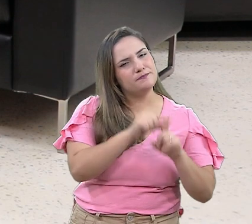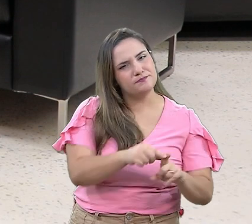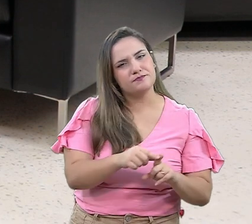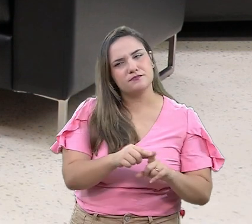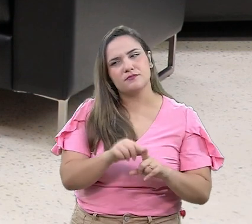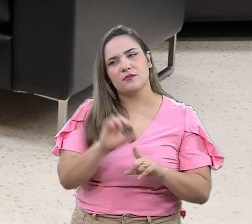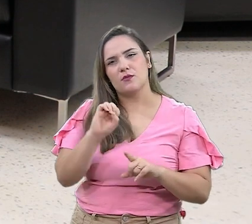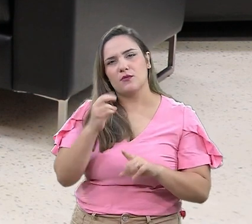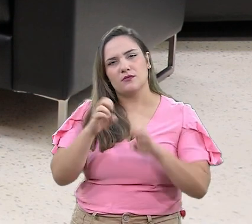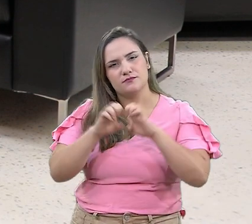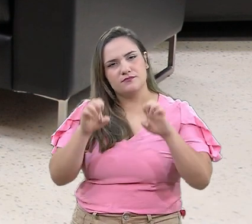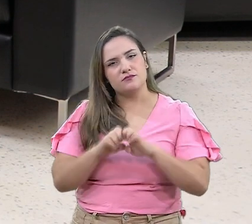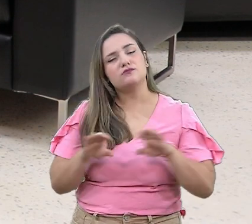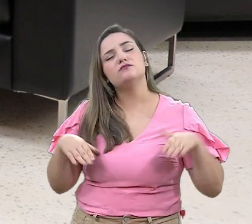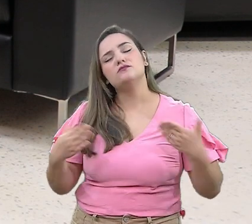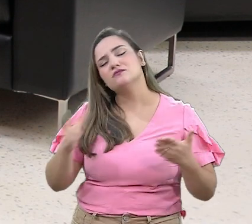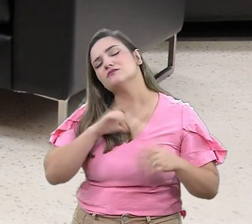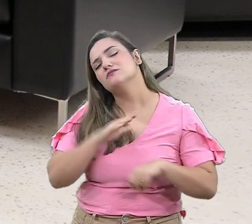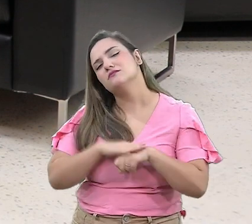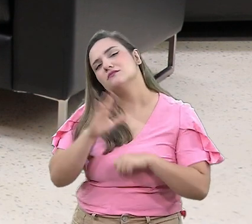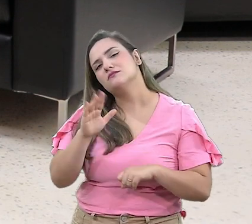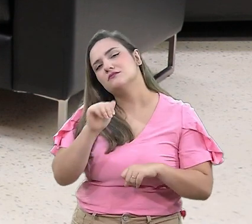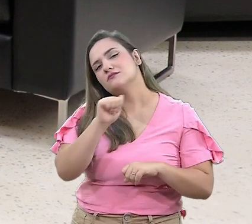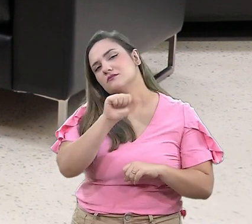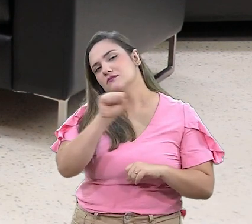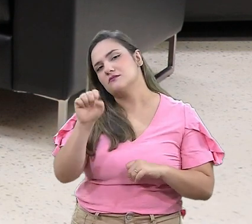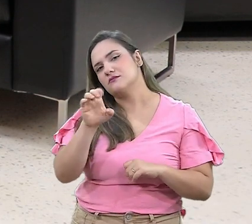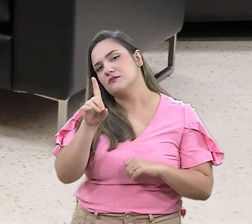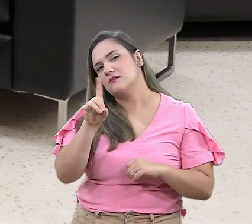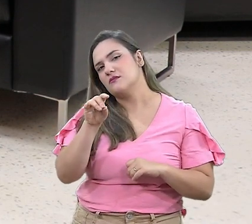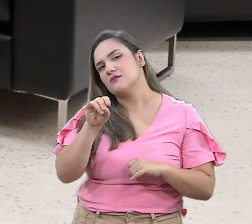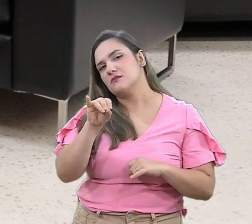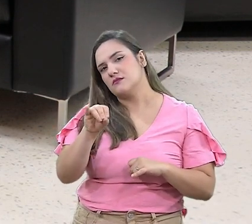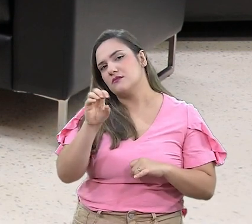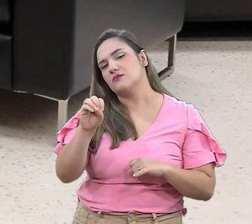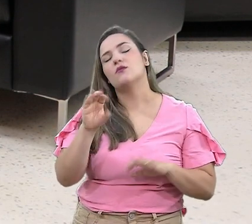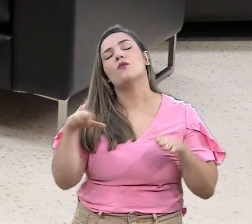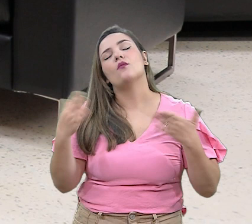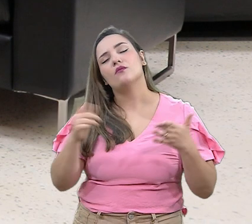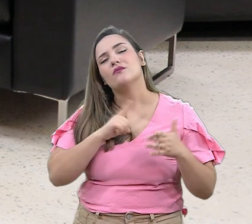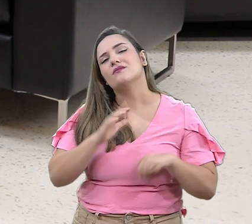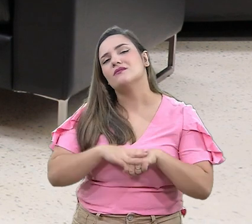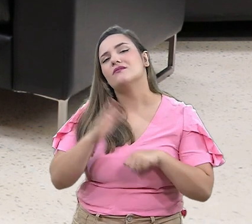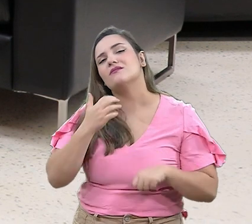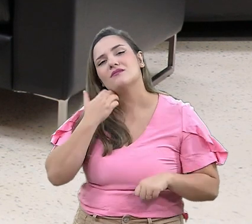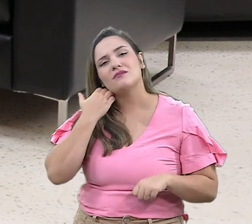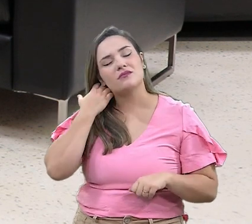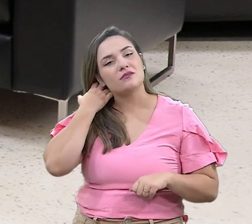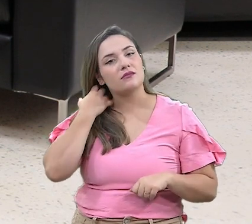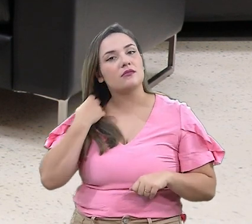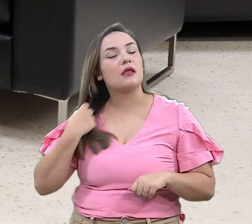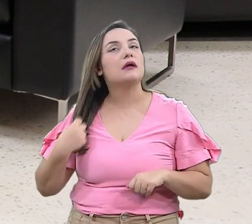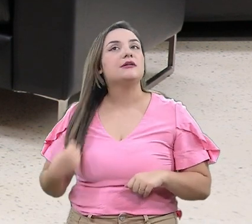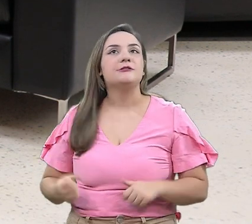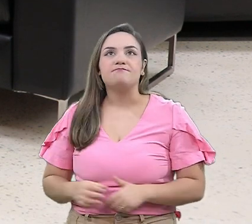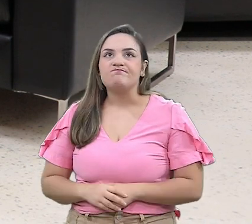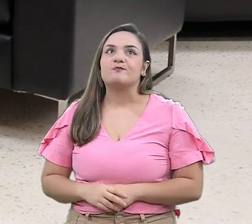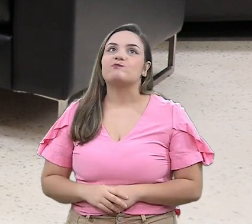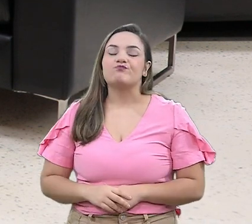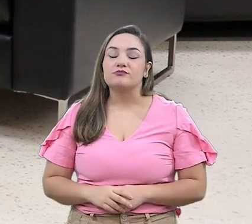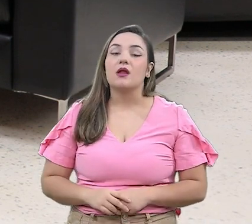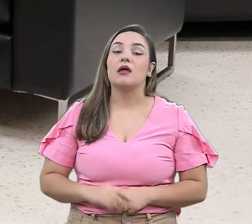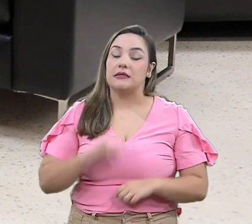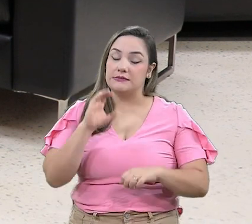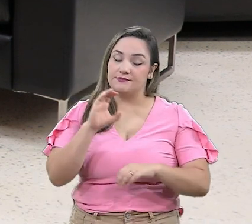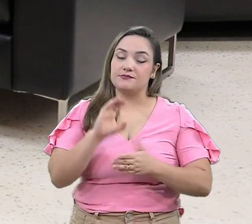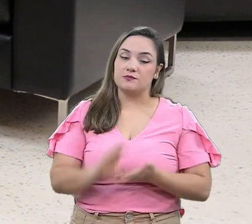O CNJ, recentemente, ele fez uma pesquisa sobre nessa questão, nessa temática